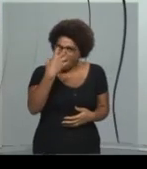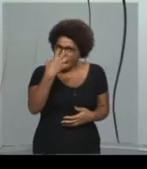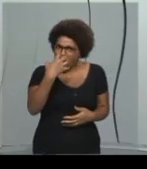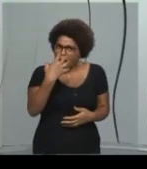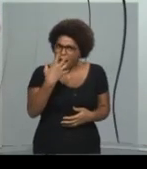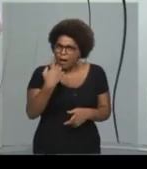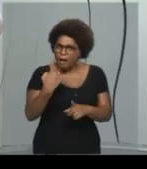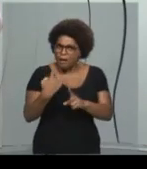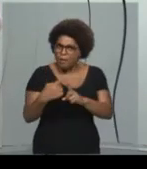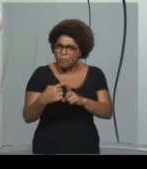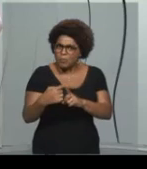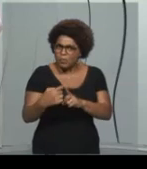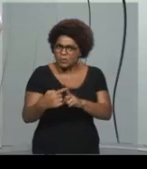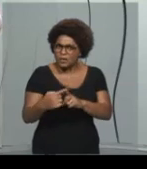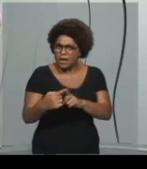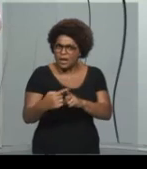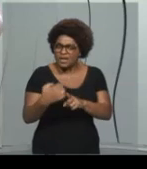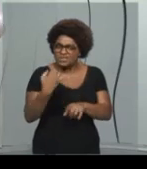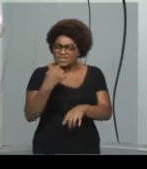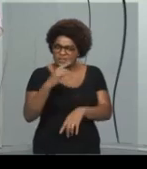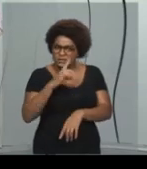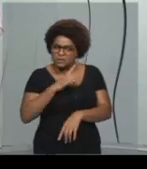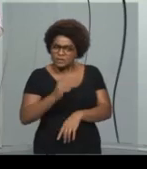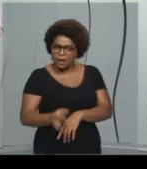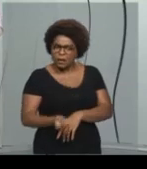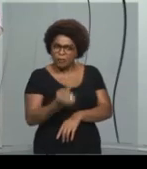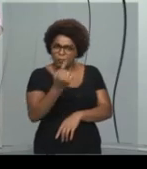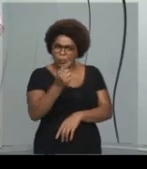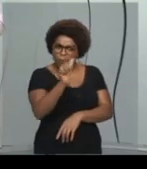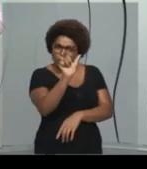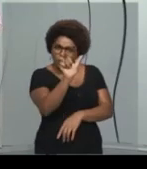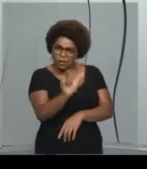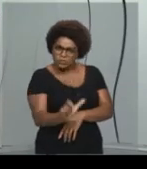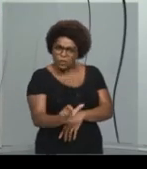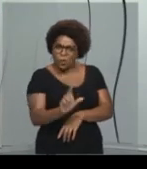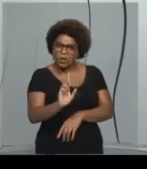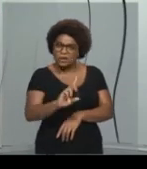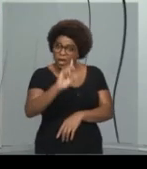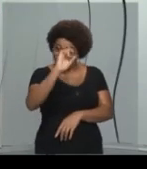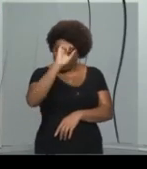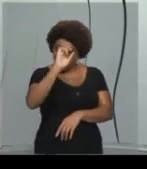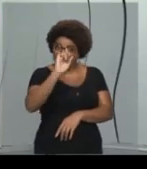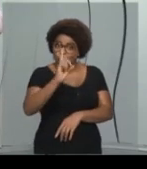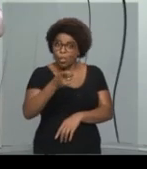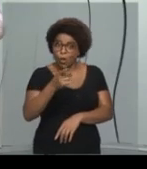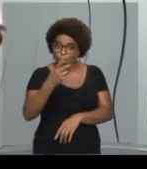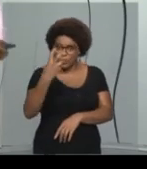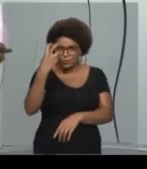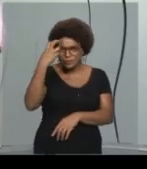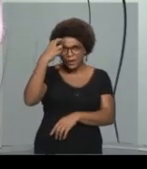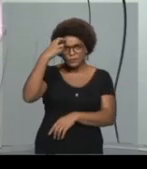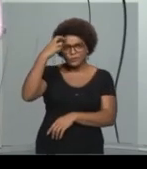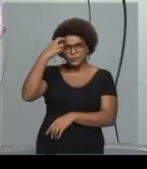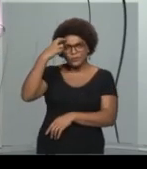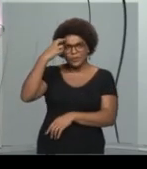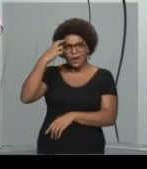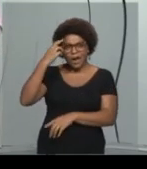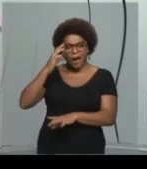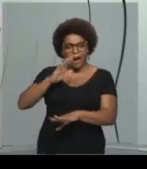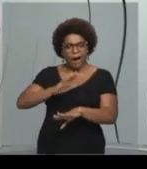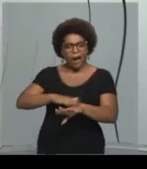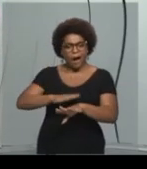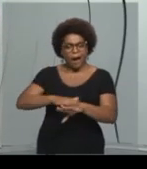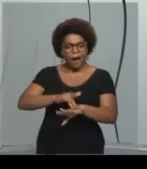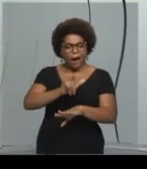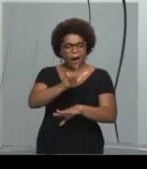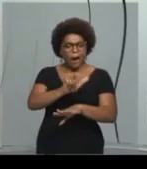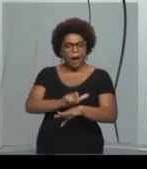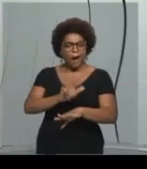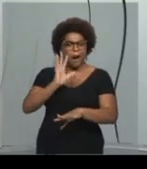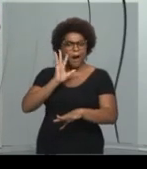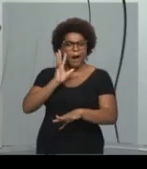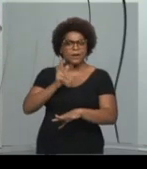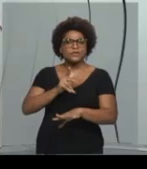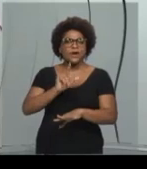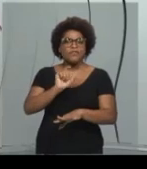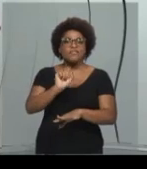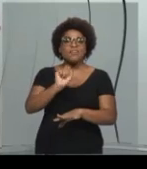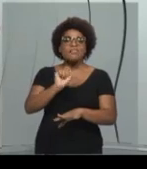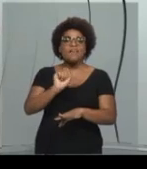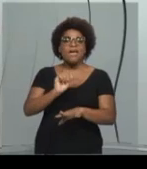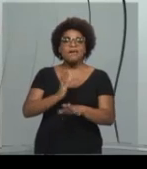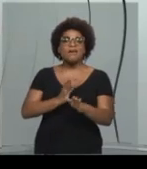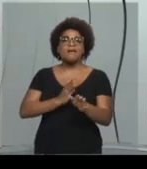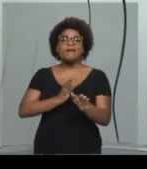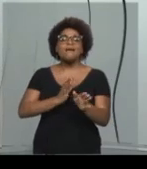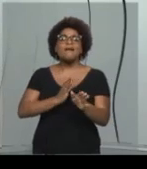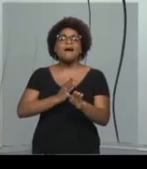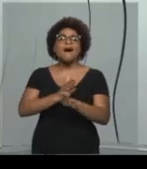essa pessoa, sendo proprietária dos bens de cultura, define quem pode ter acesso a ela e quem não pode ter, e a qualidade